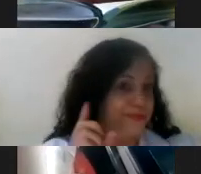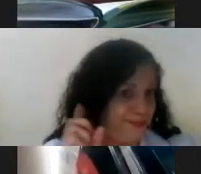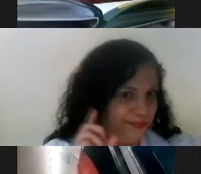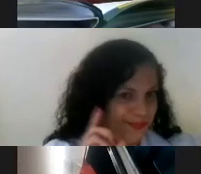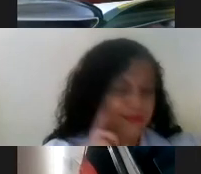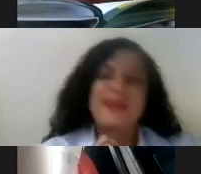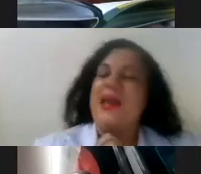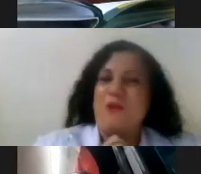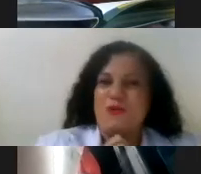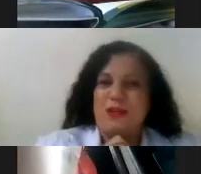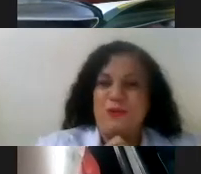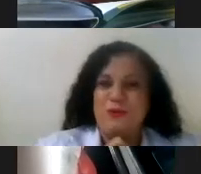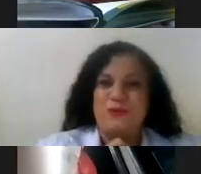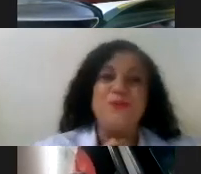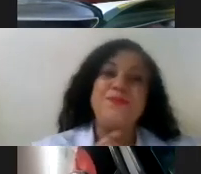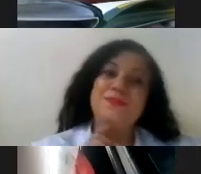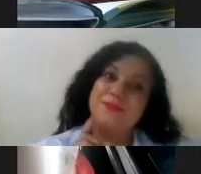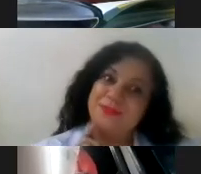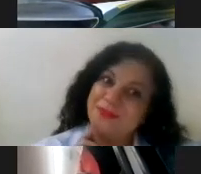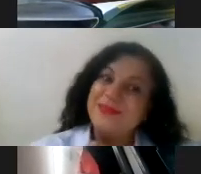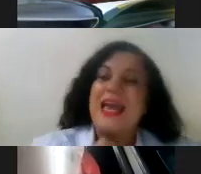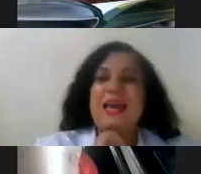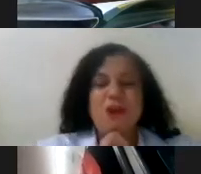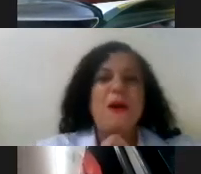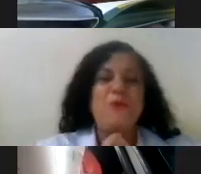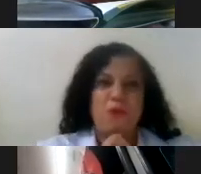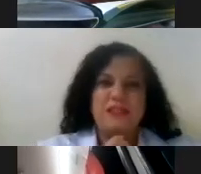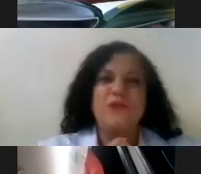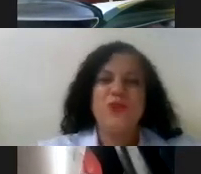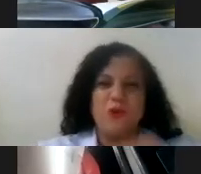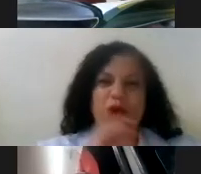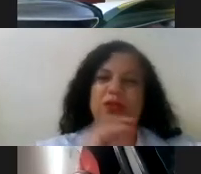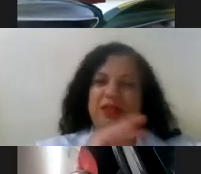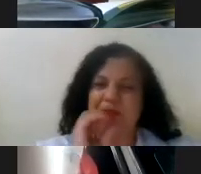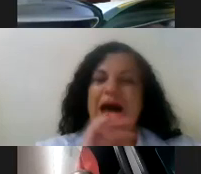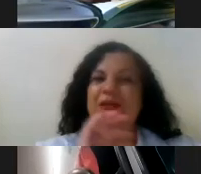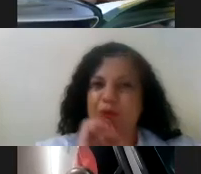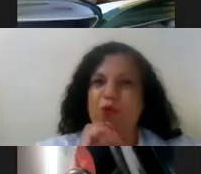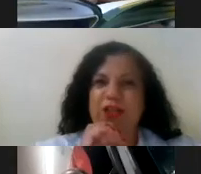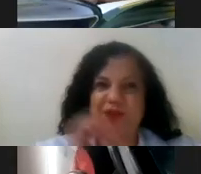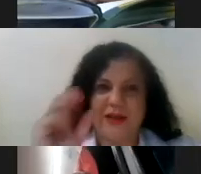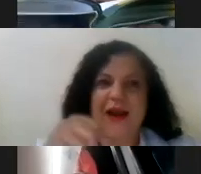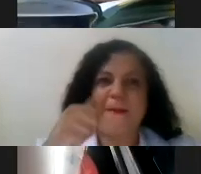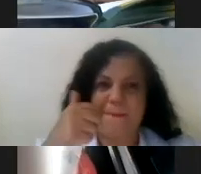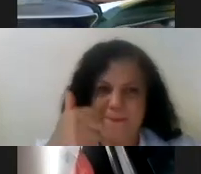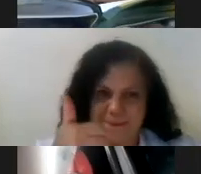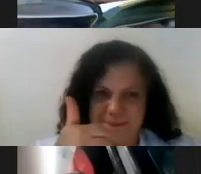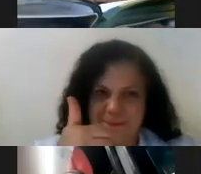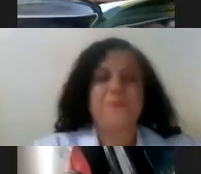criança? É igual ao do adulto? É normal que o coração do idoso às vezes bata um pouco mais